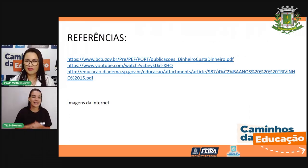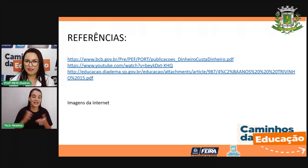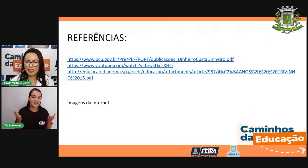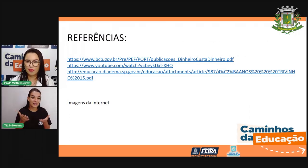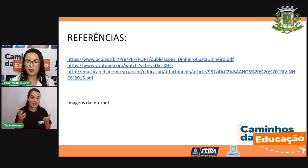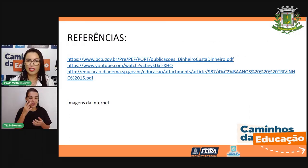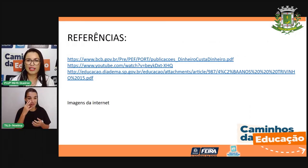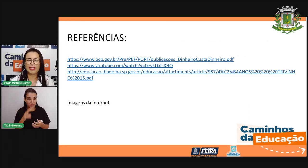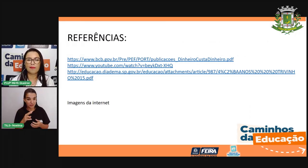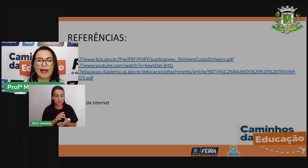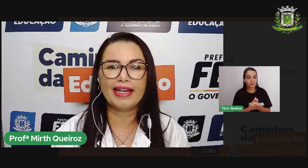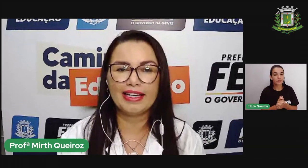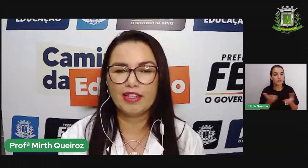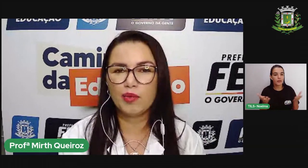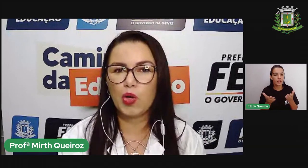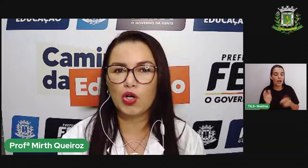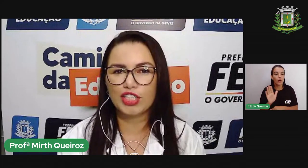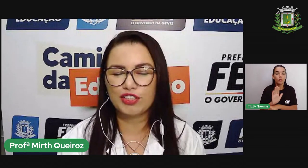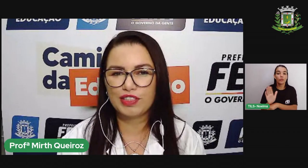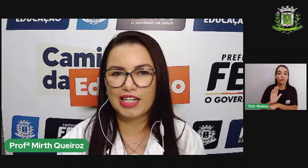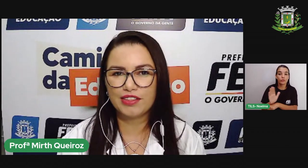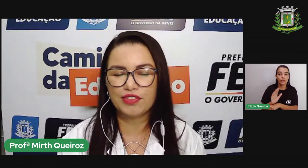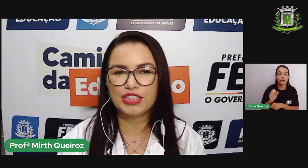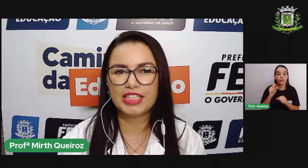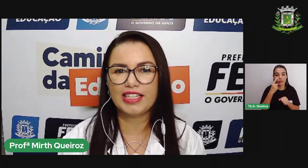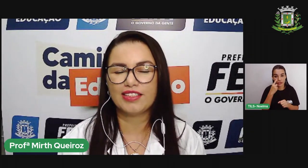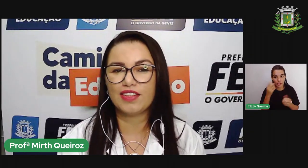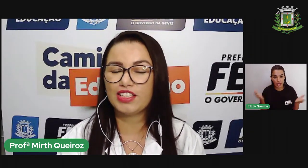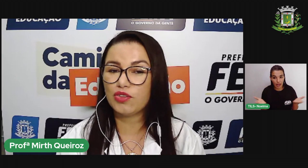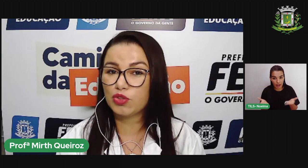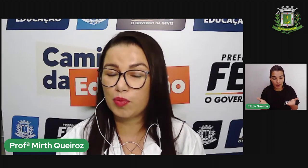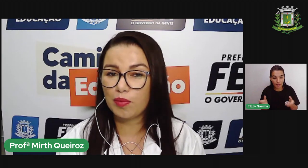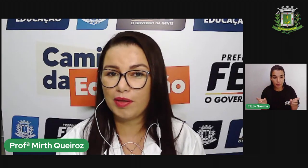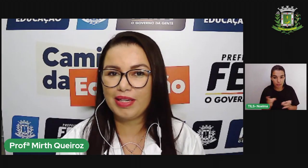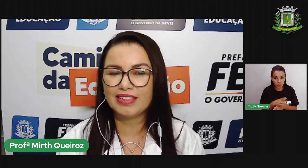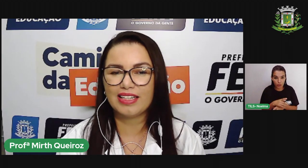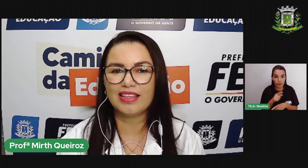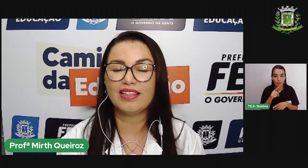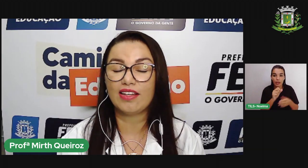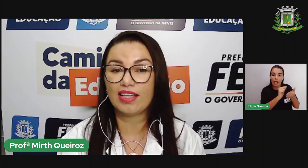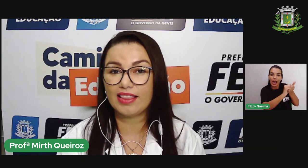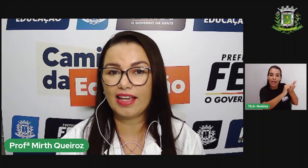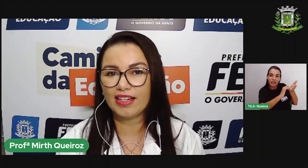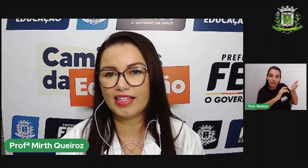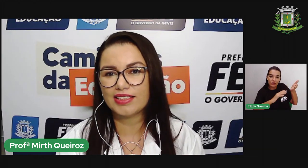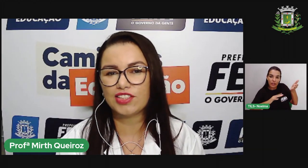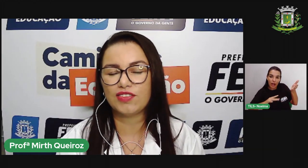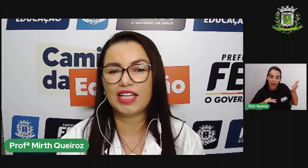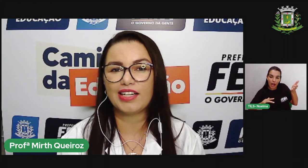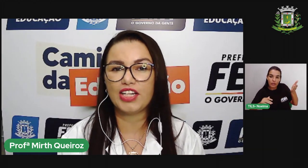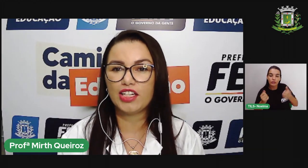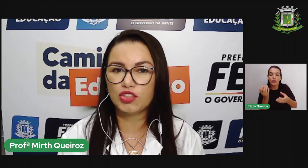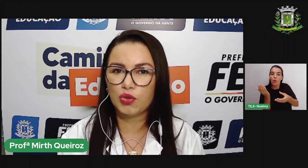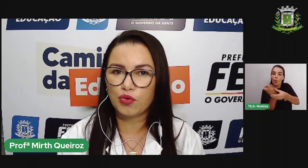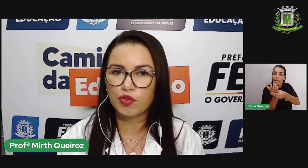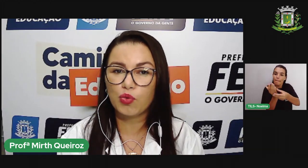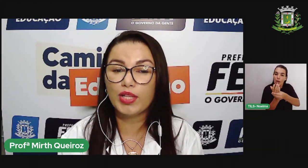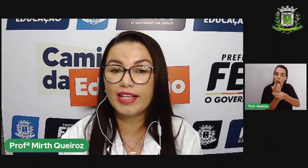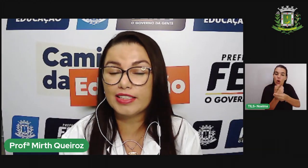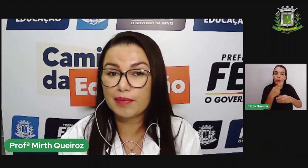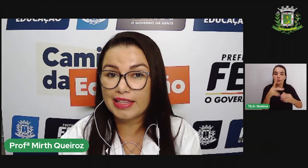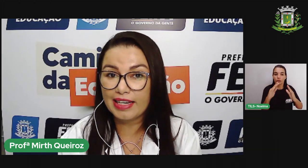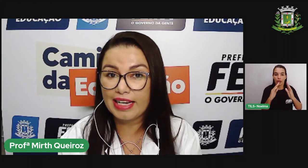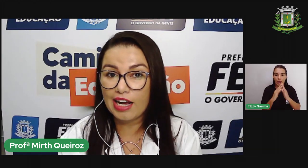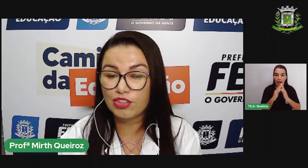aula fica por aqui. Peguem aí o bloco de atividade de vocês. Vejam os probleminhas que tem aí nessa atividade. Resolvam.